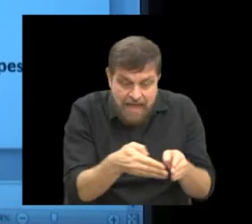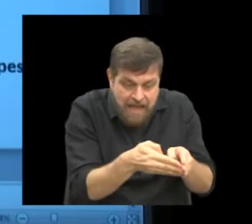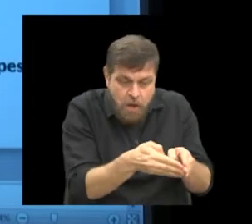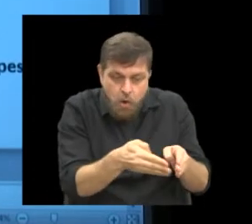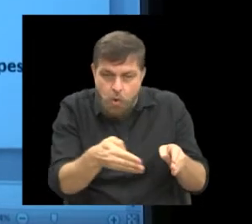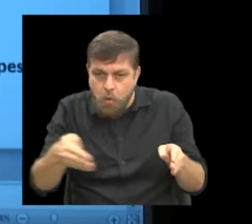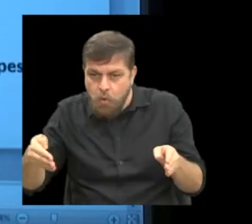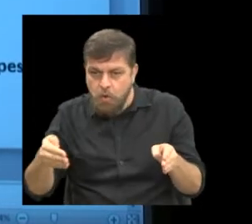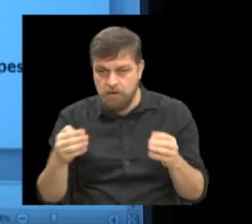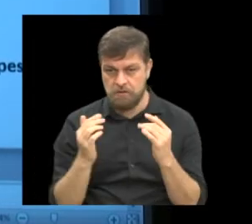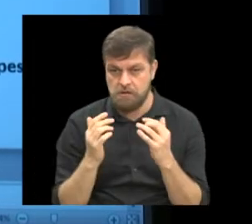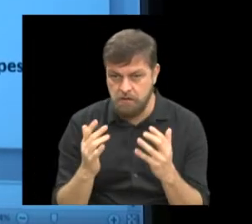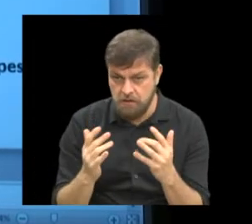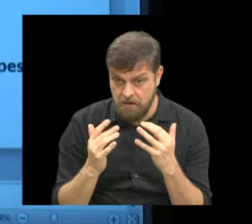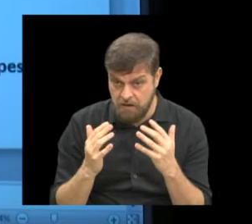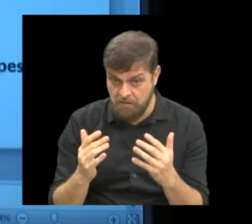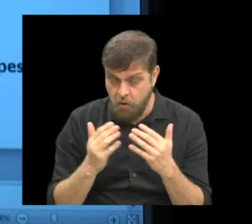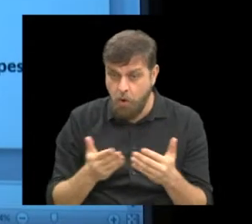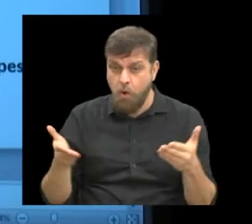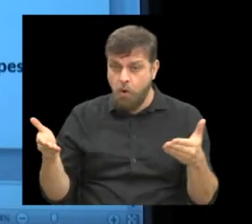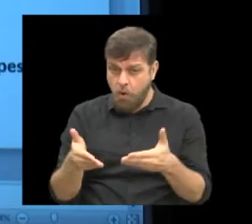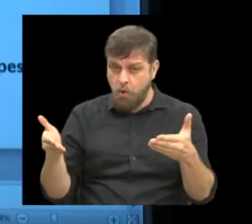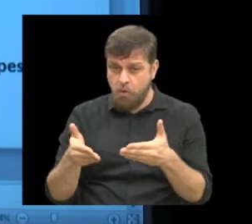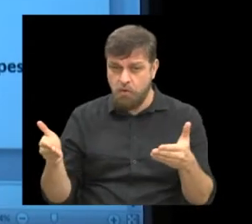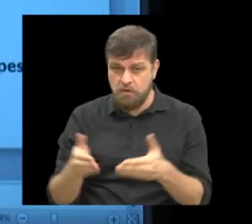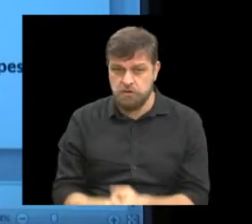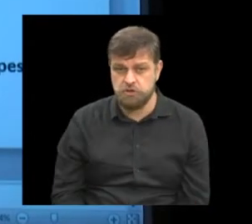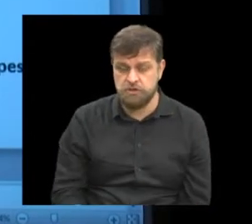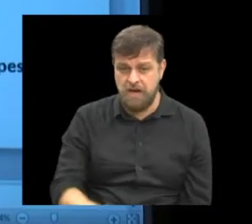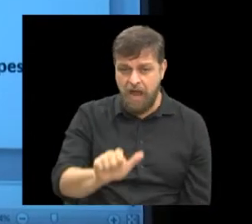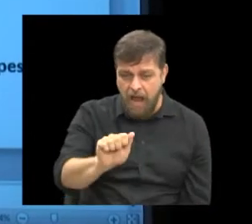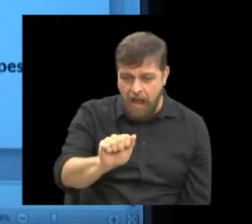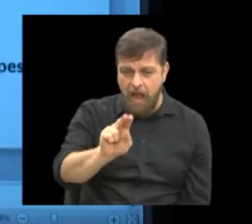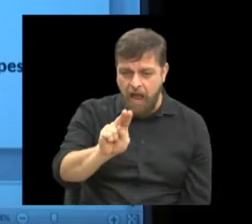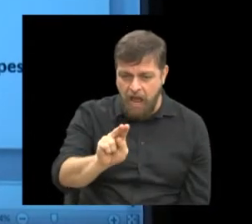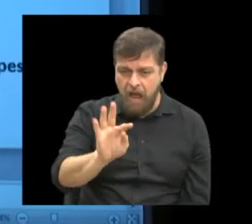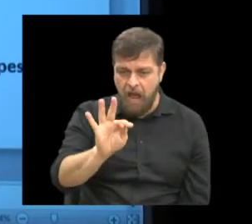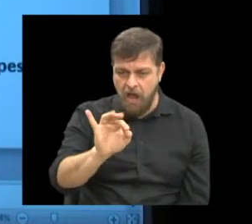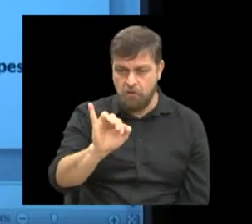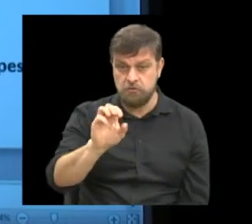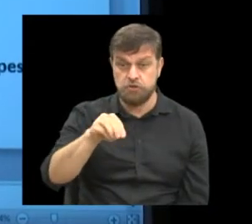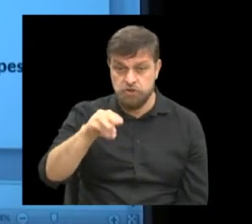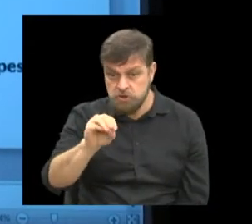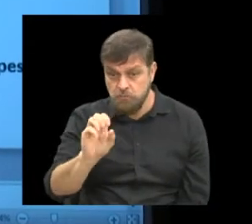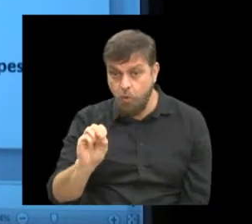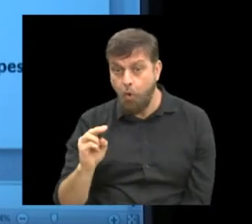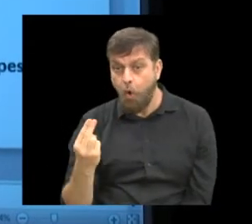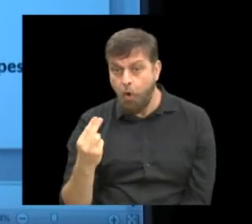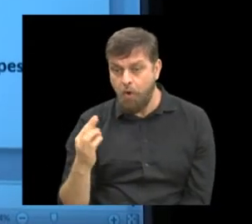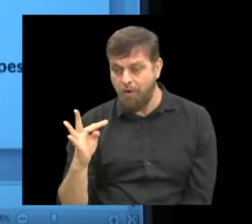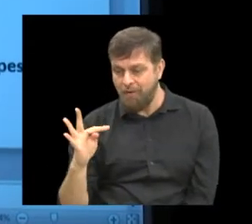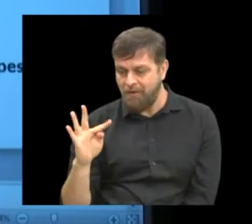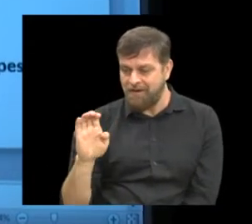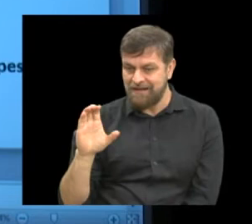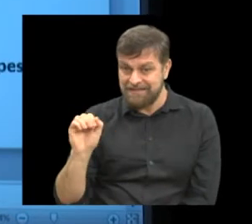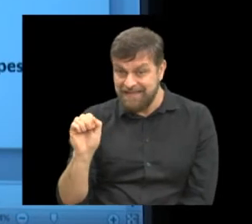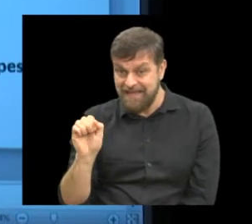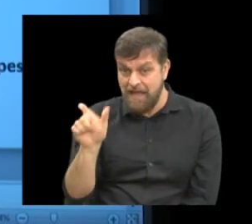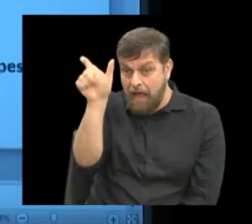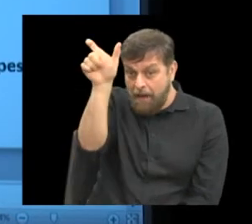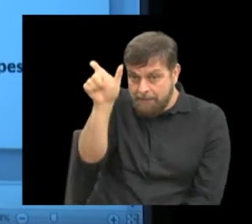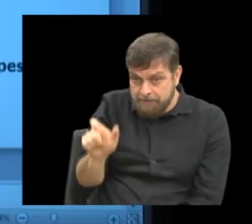isso caiu. Então, hoje é o transtorno do espectro do autismo, ou TEA, ou pessoa com